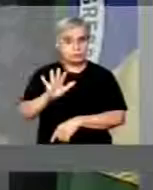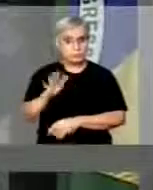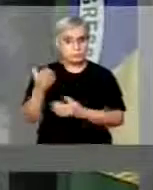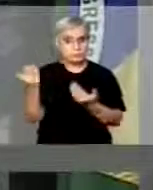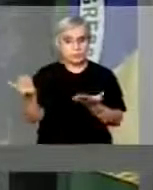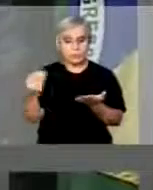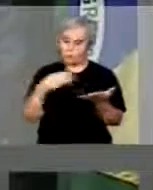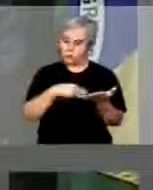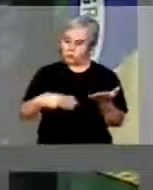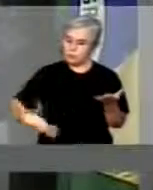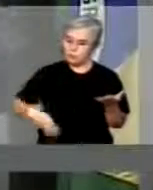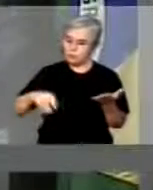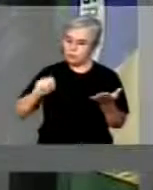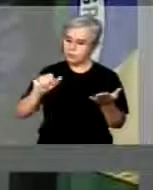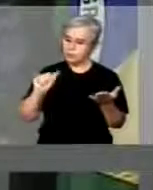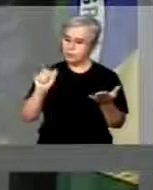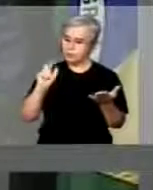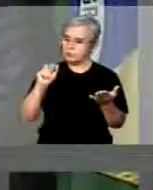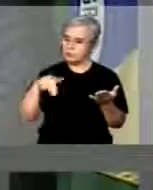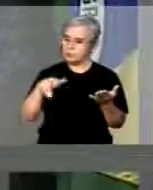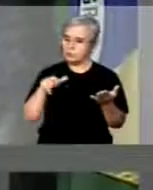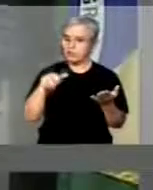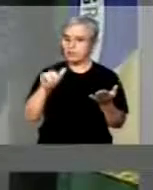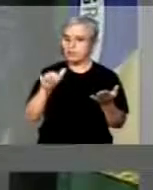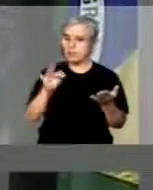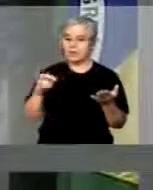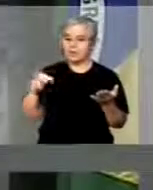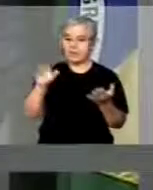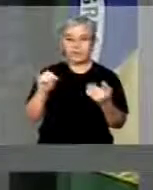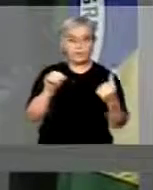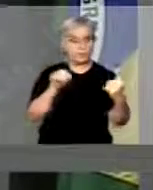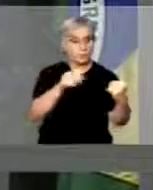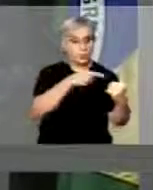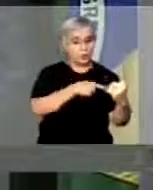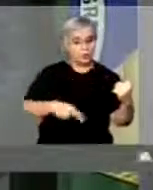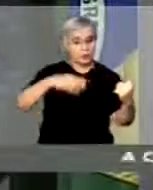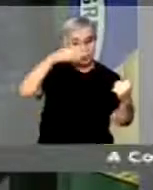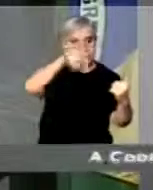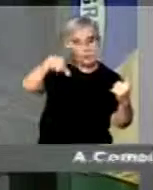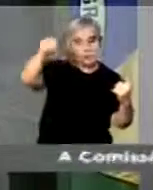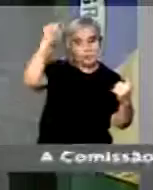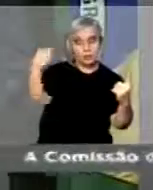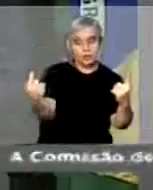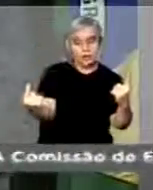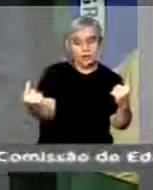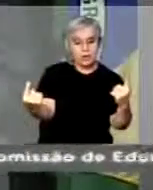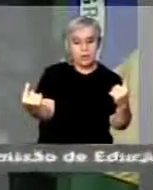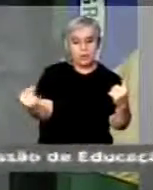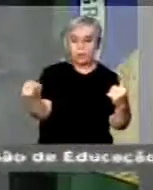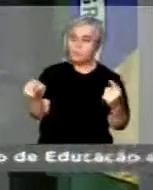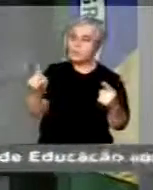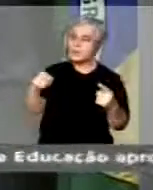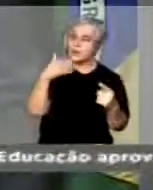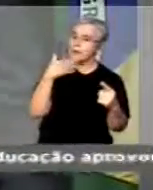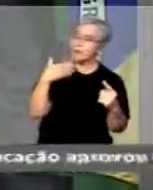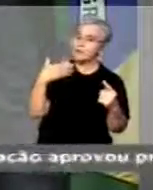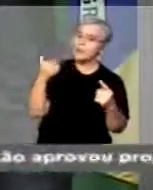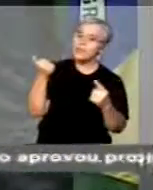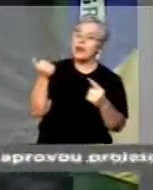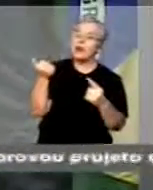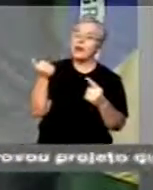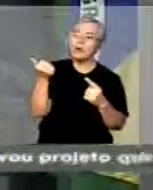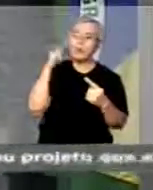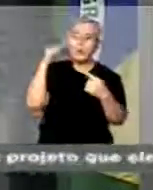ministro Sarney Filho foi escolhido por ser efetivamente considerado o melhor quadro para a